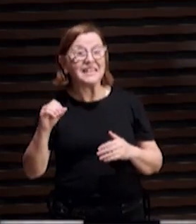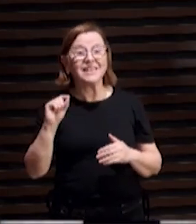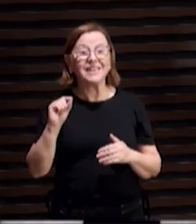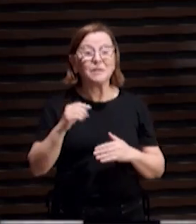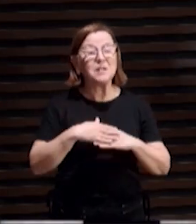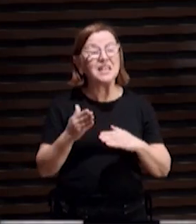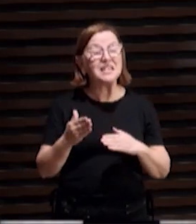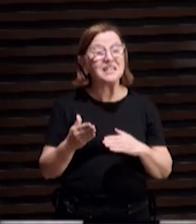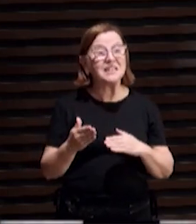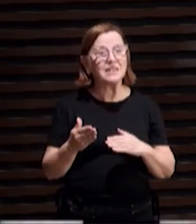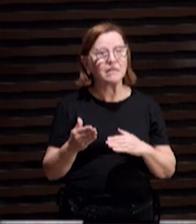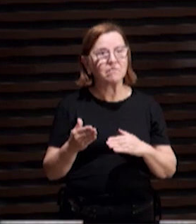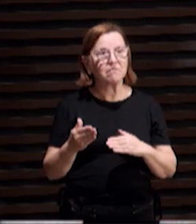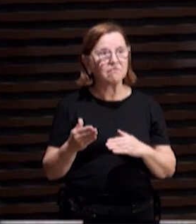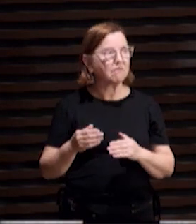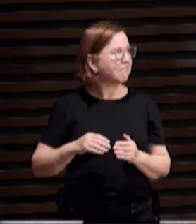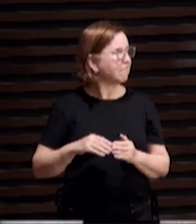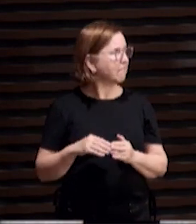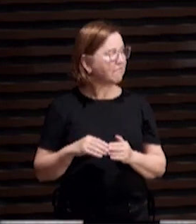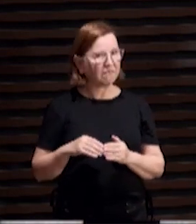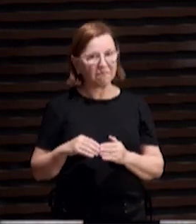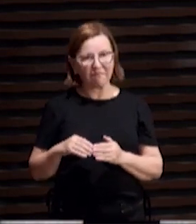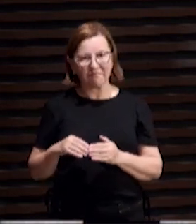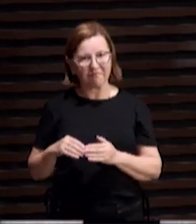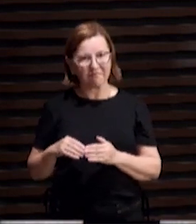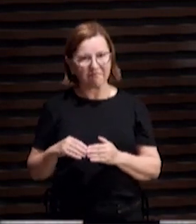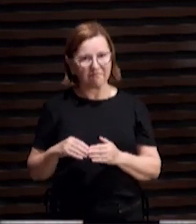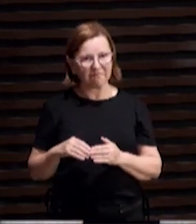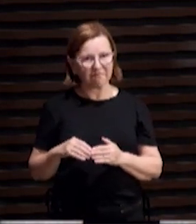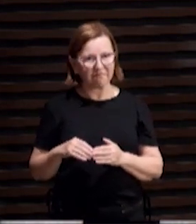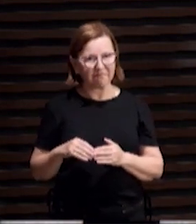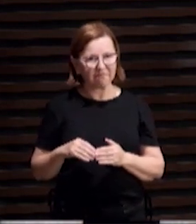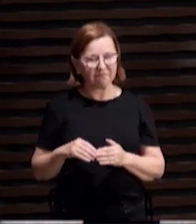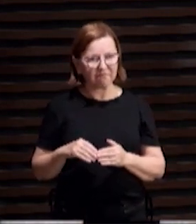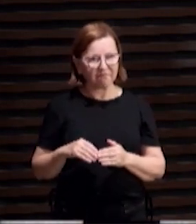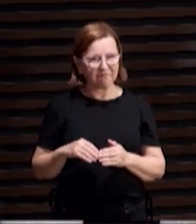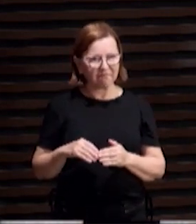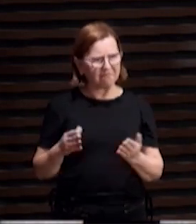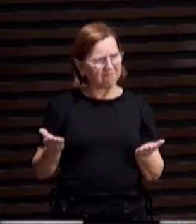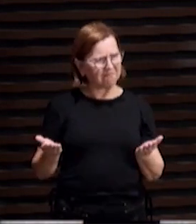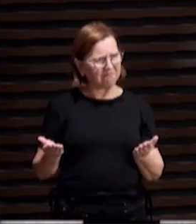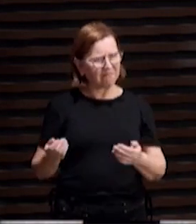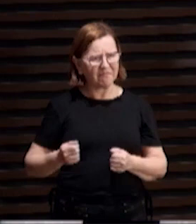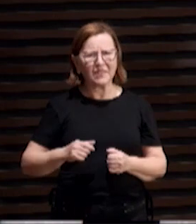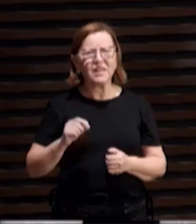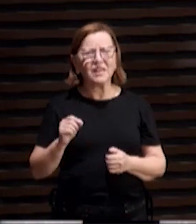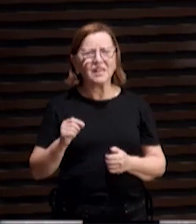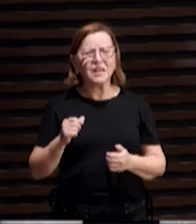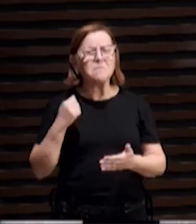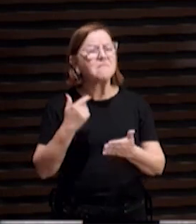mais? Vende logo. Nós não queremos quadro de filho. Quem dá